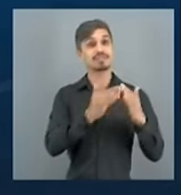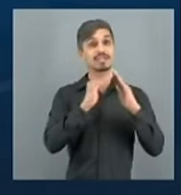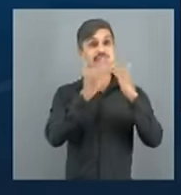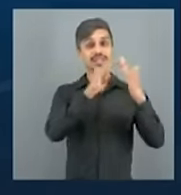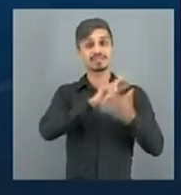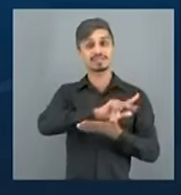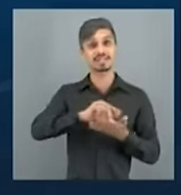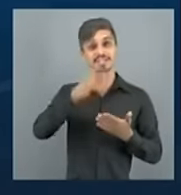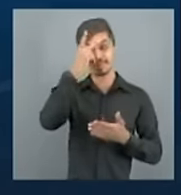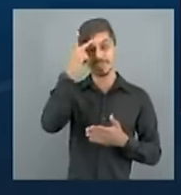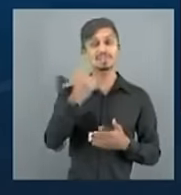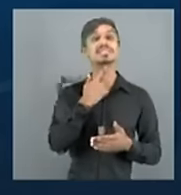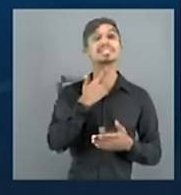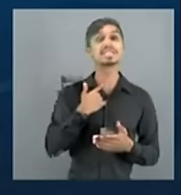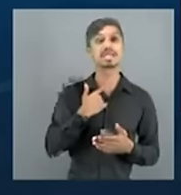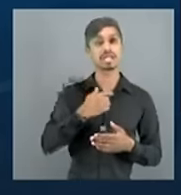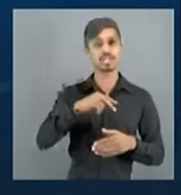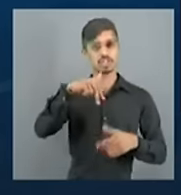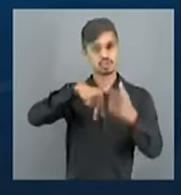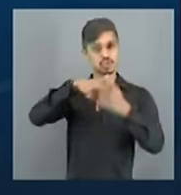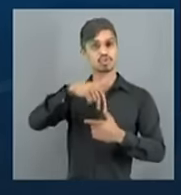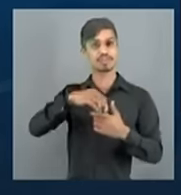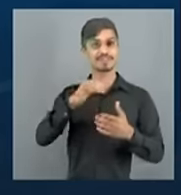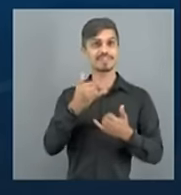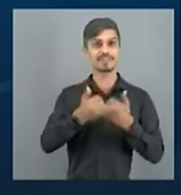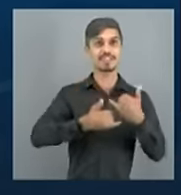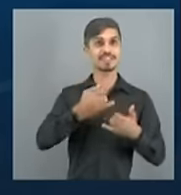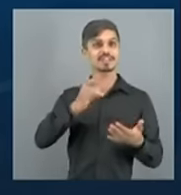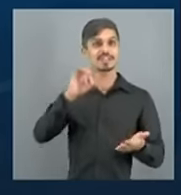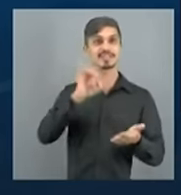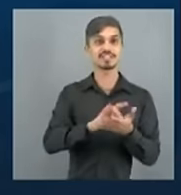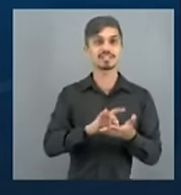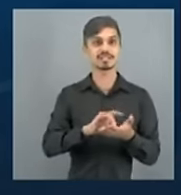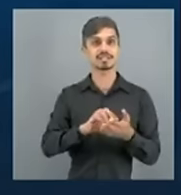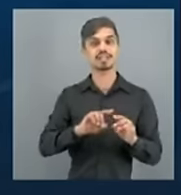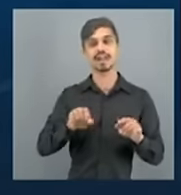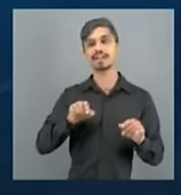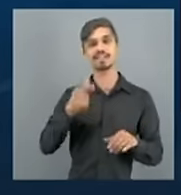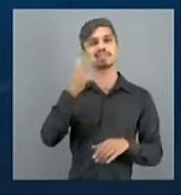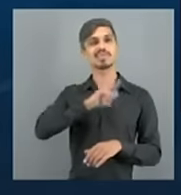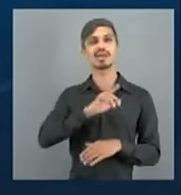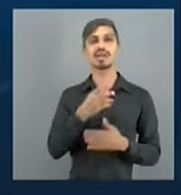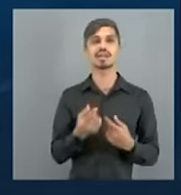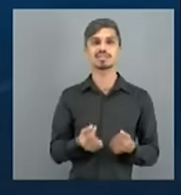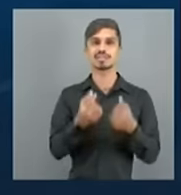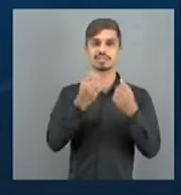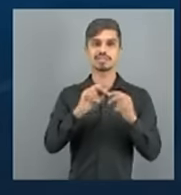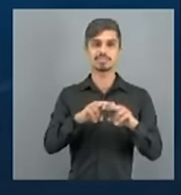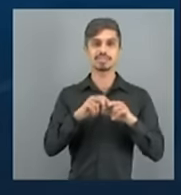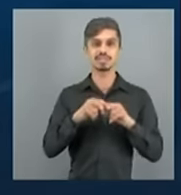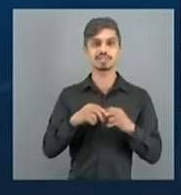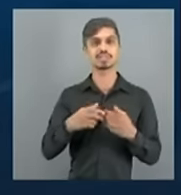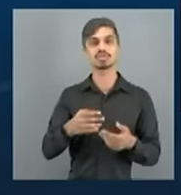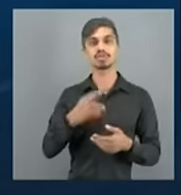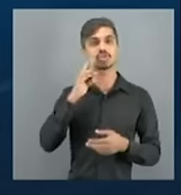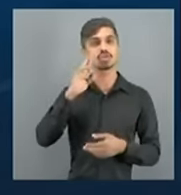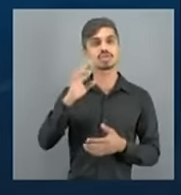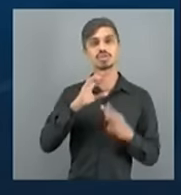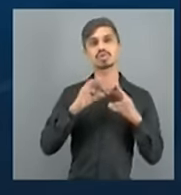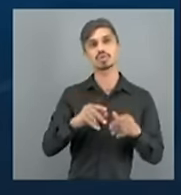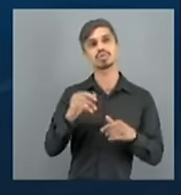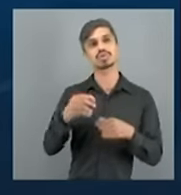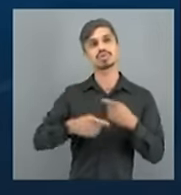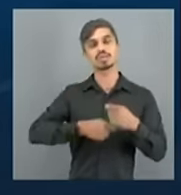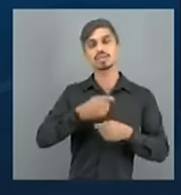jogador de verdade. Jogador de empresário tá acostumado a ganhar dinheiro. Por isso que ele entra em todos os esquemas. Eu acho que o Romário